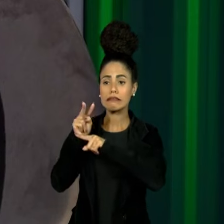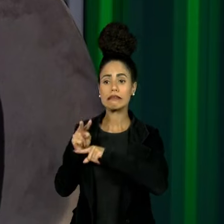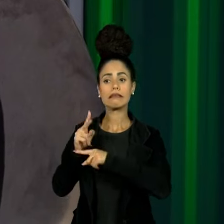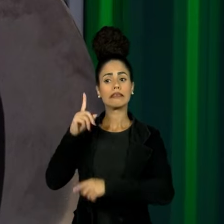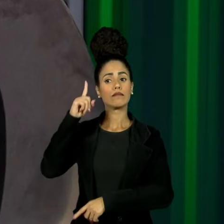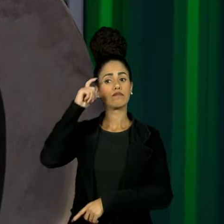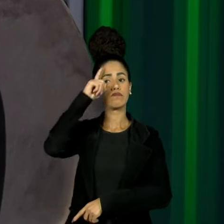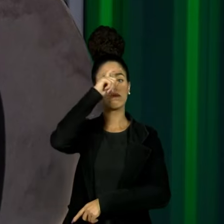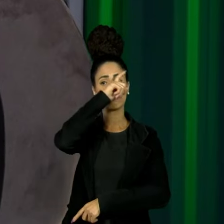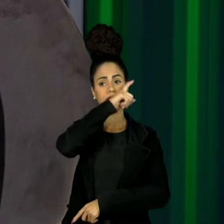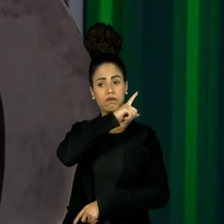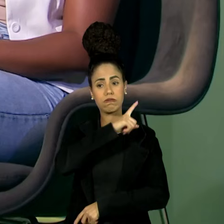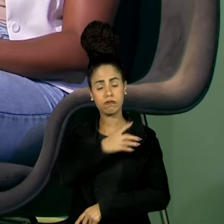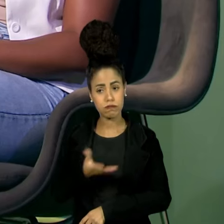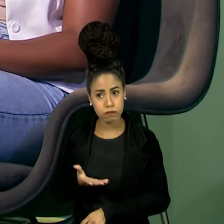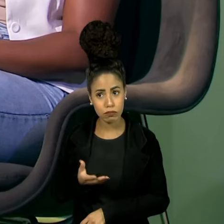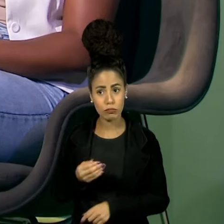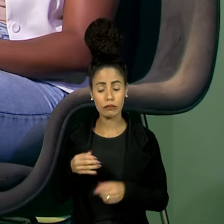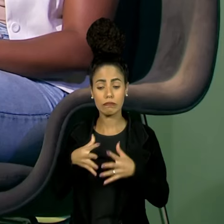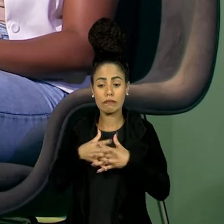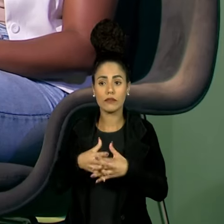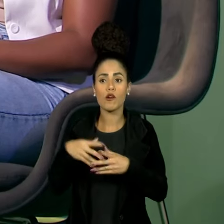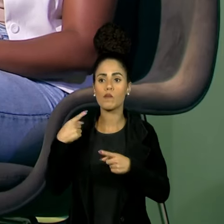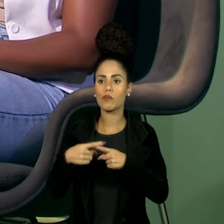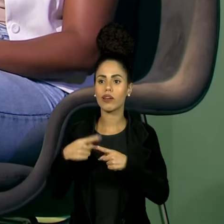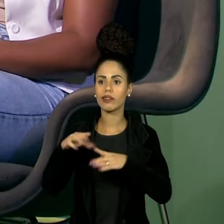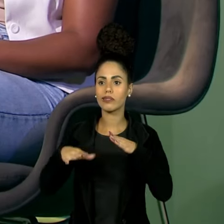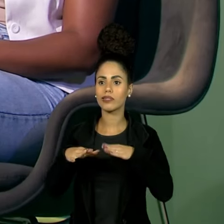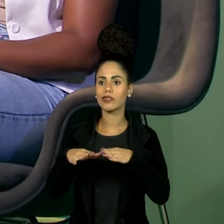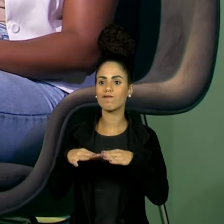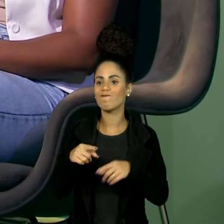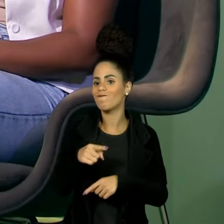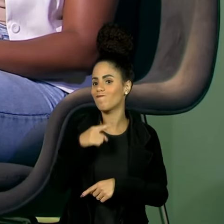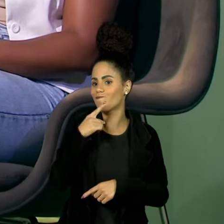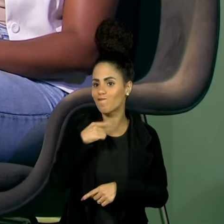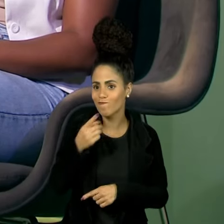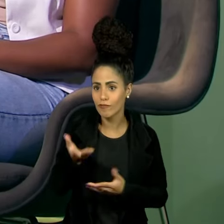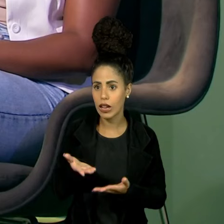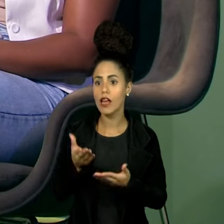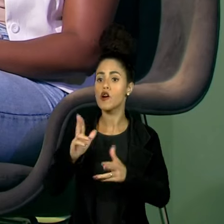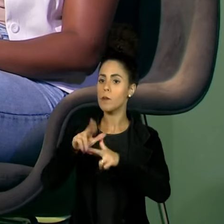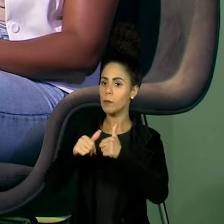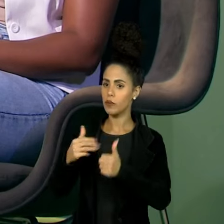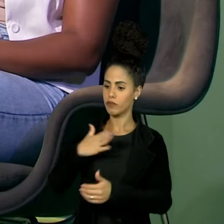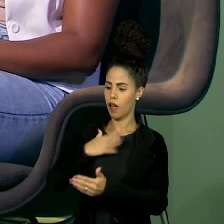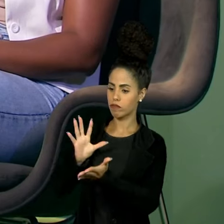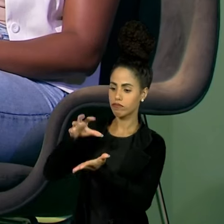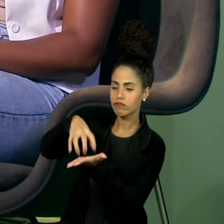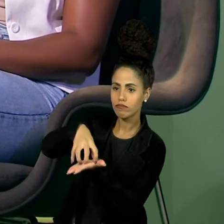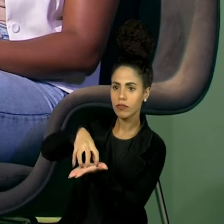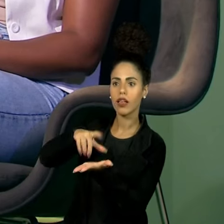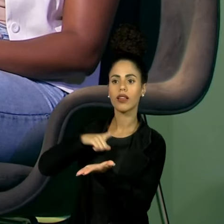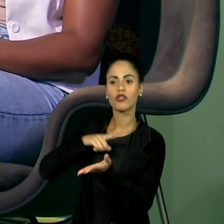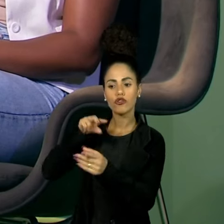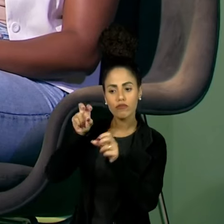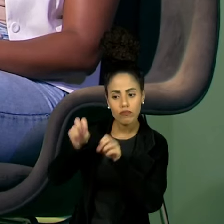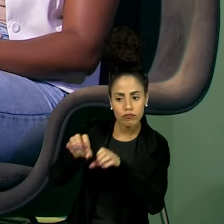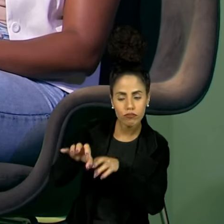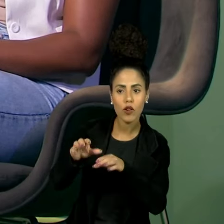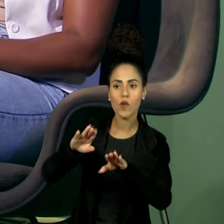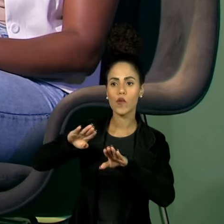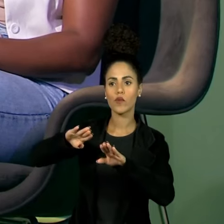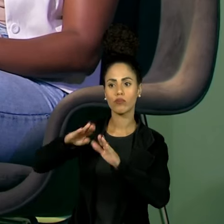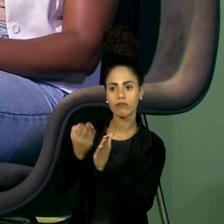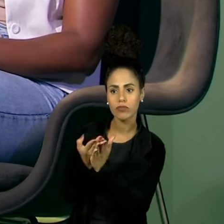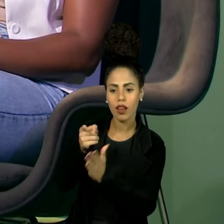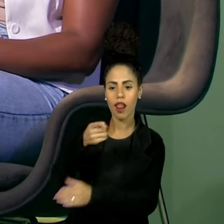negócio avance ou não. Né? E falando de como a Noix, né, impacta na vida dos nossos alunos nesse sentido, além de